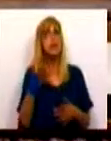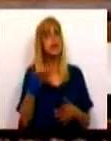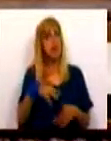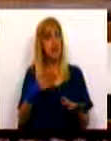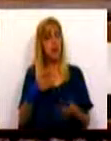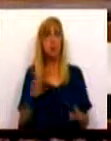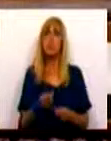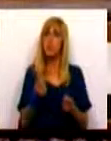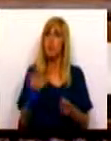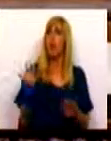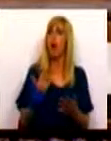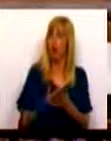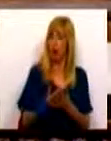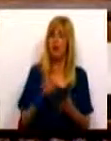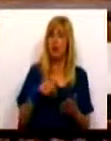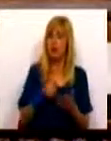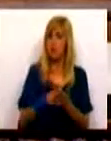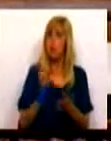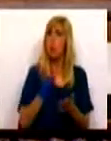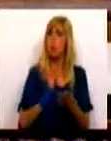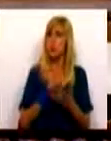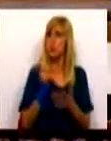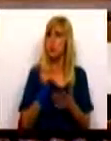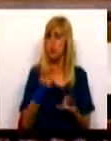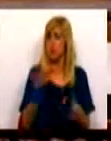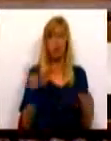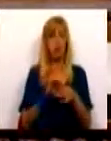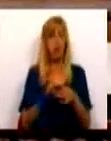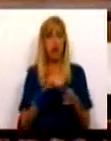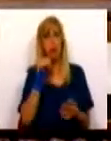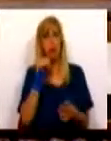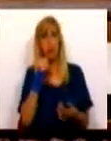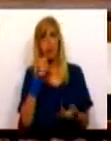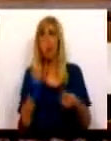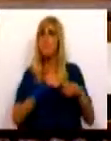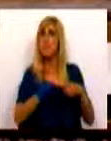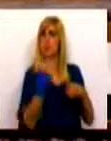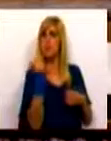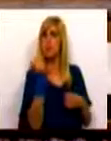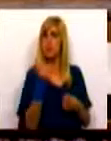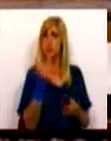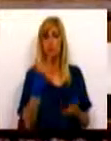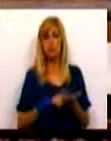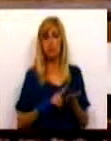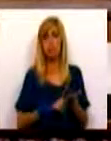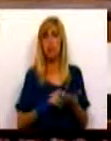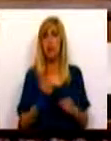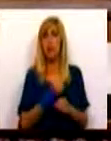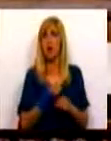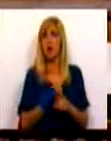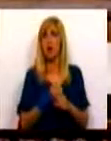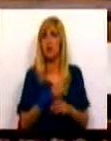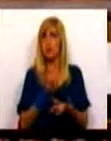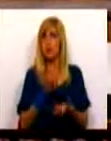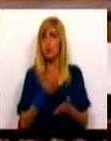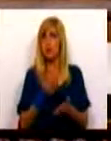tem promovido e tem conduzido nos últimos anos, aliado muitas vezes a parceiros institucionais reconhecidos, ações sistemáticas